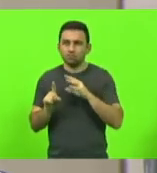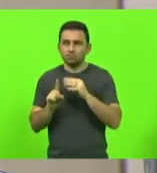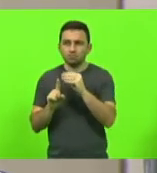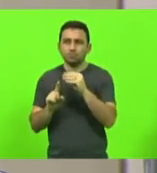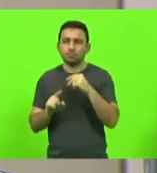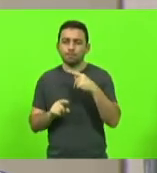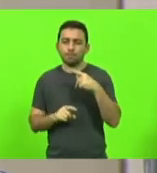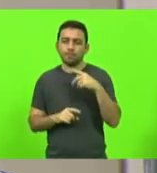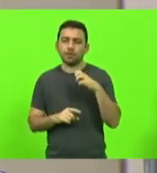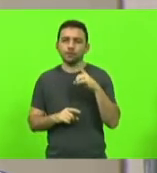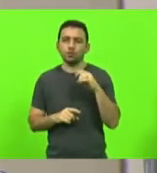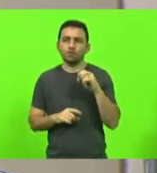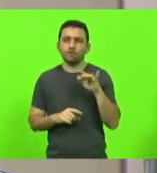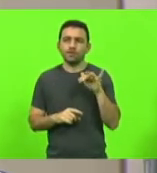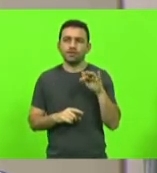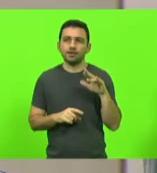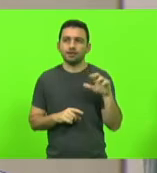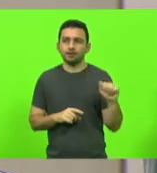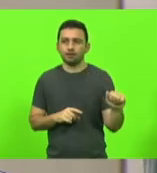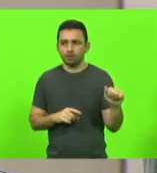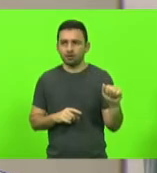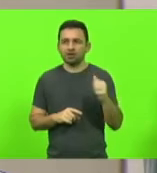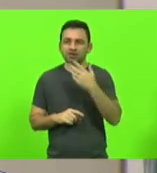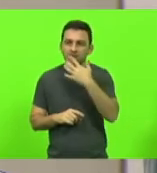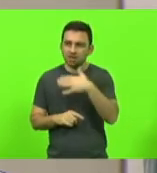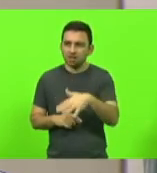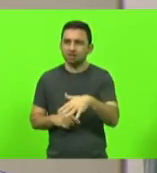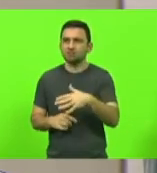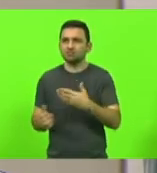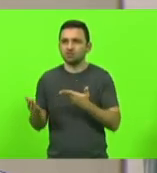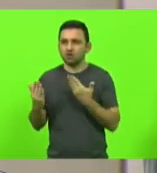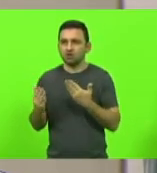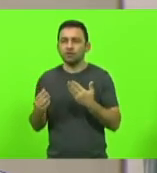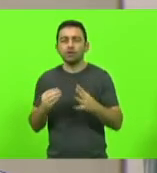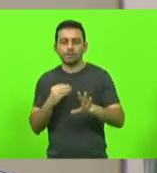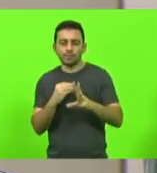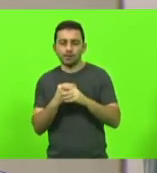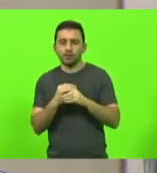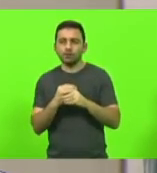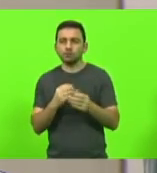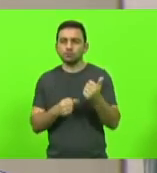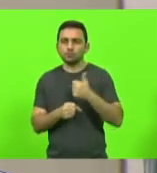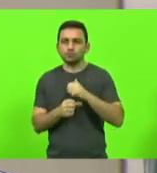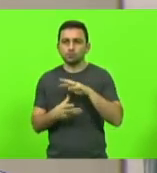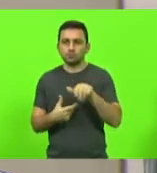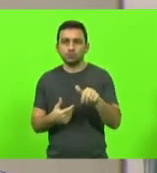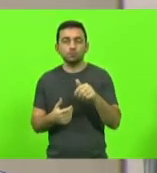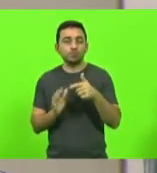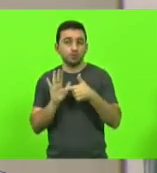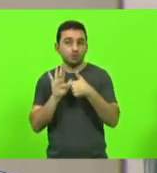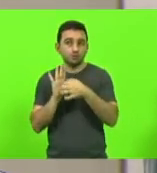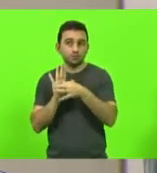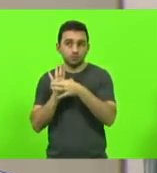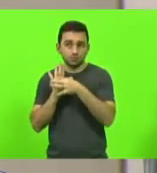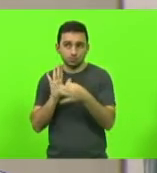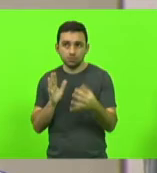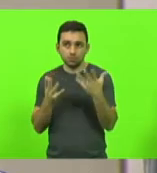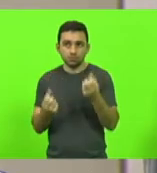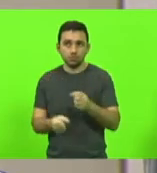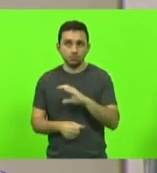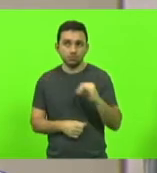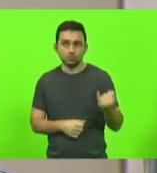e a exploração sexual de crianças e adolescentes, com emenda substitutiva global e pareceres favoráveis das comissões de Constituição e